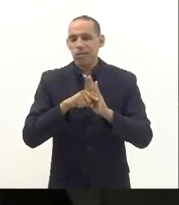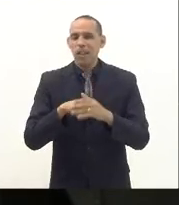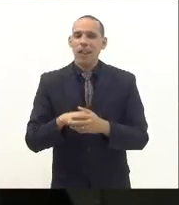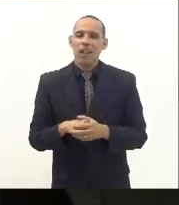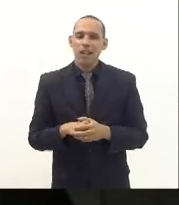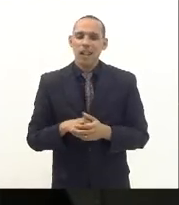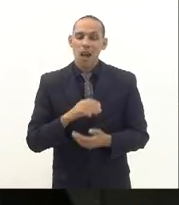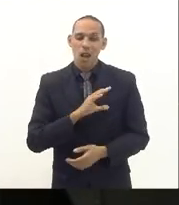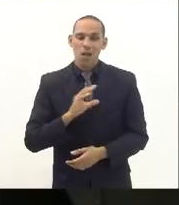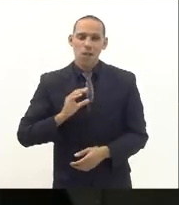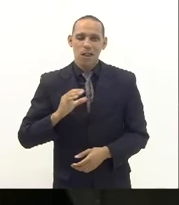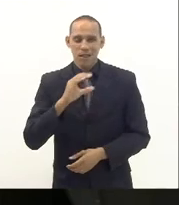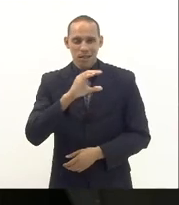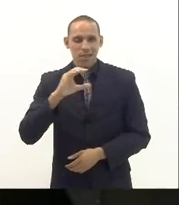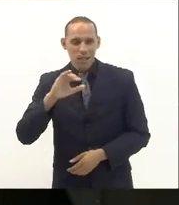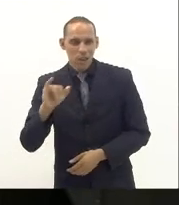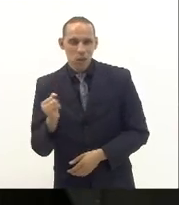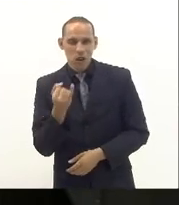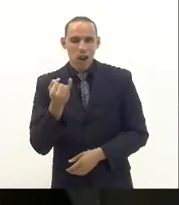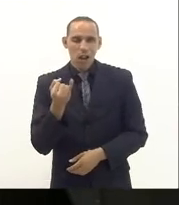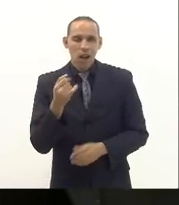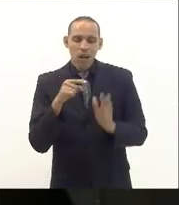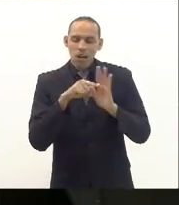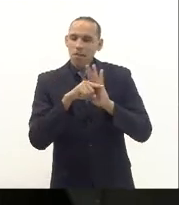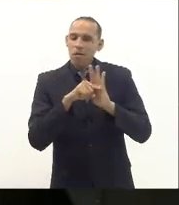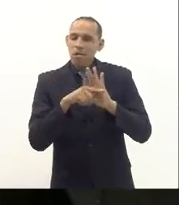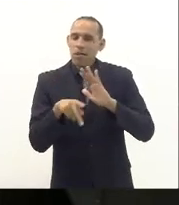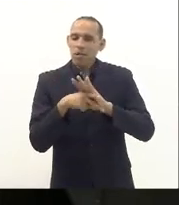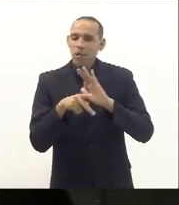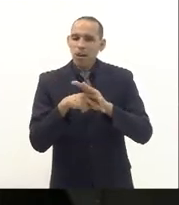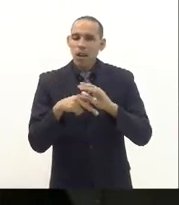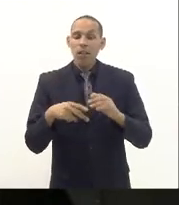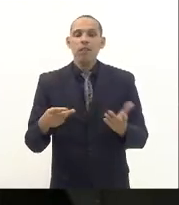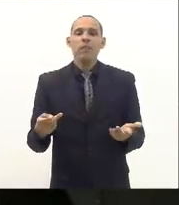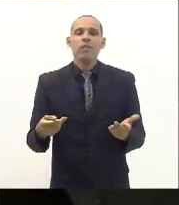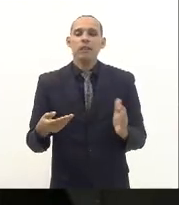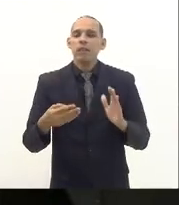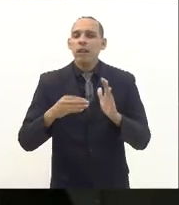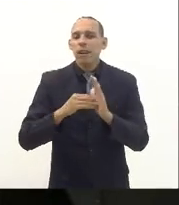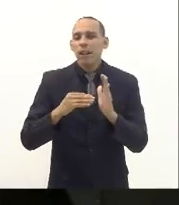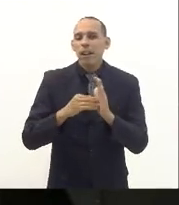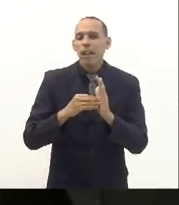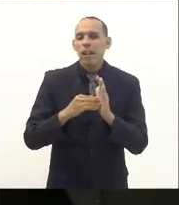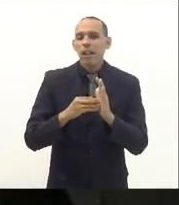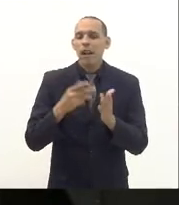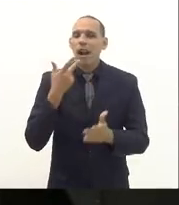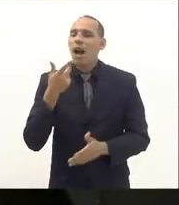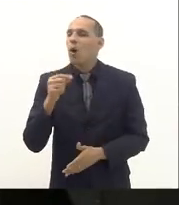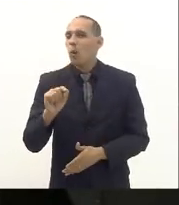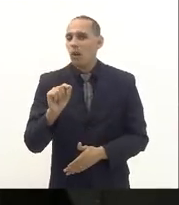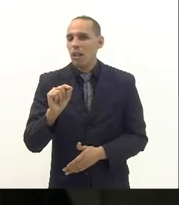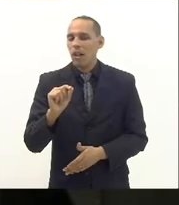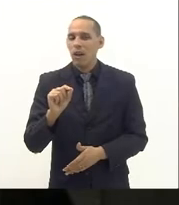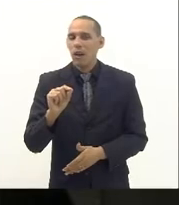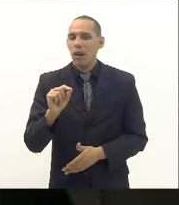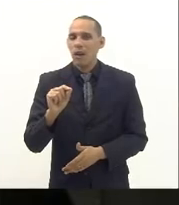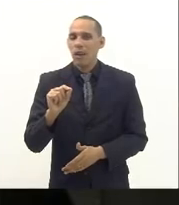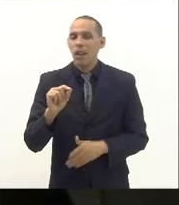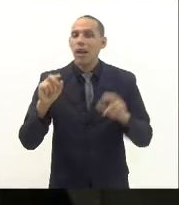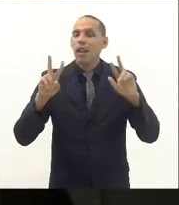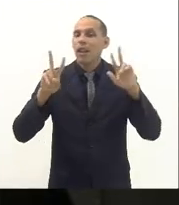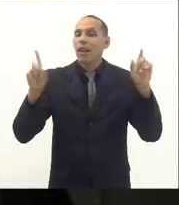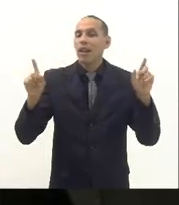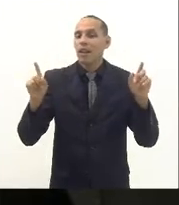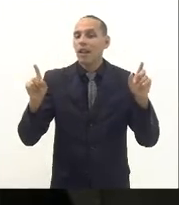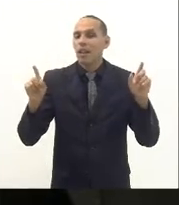e pela comissão de constituição e justiça da câmara federal que iria a respeito à cobrança